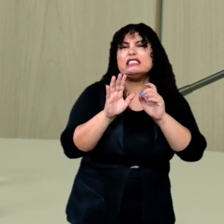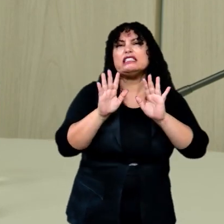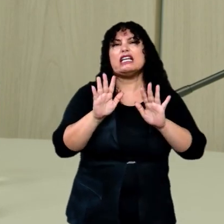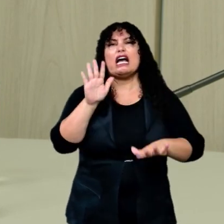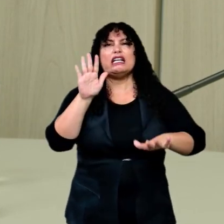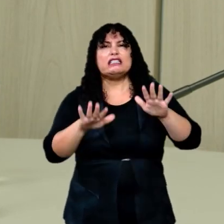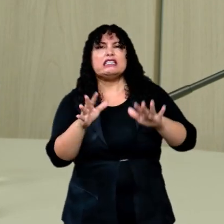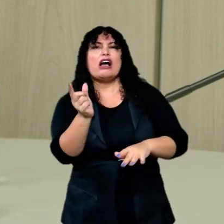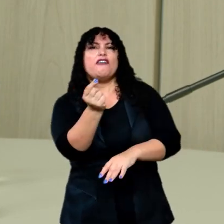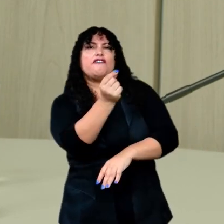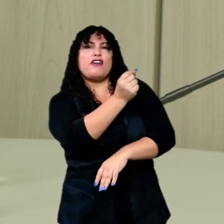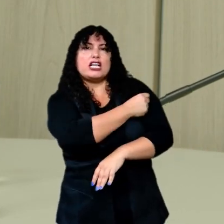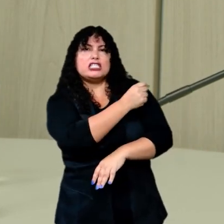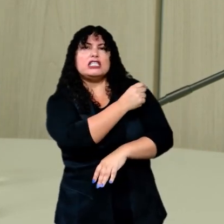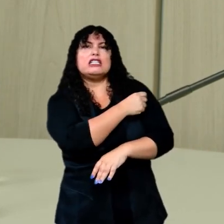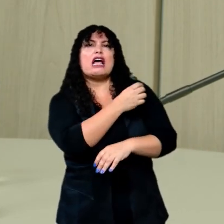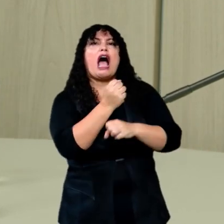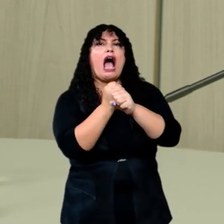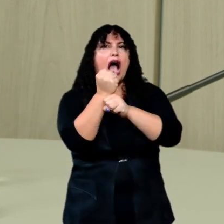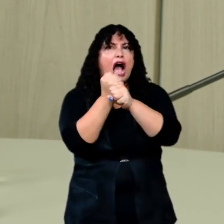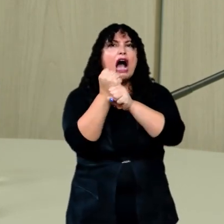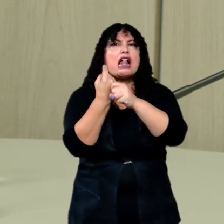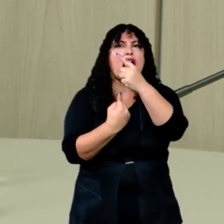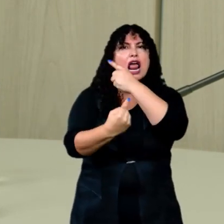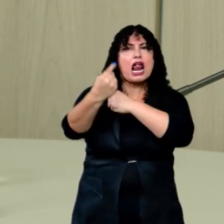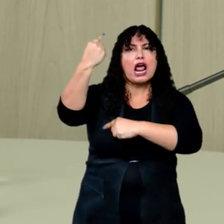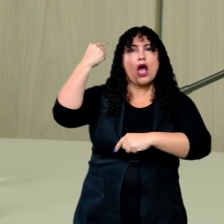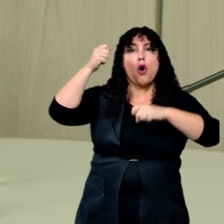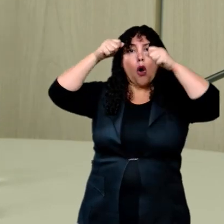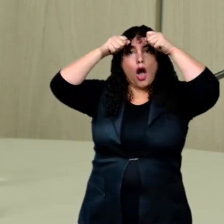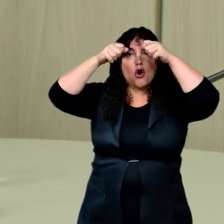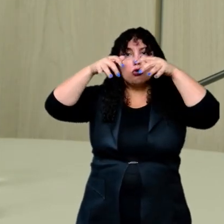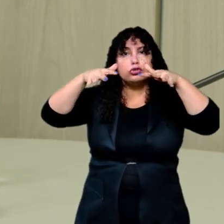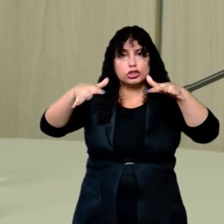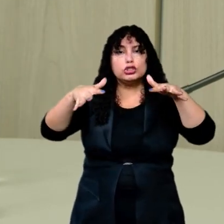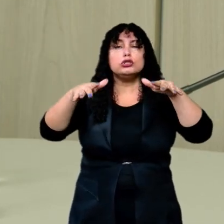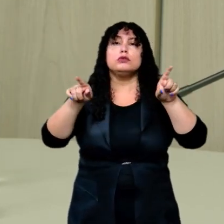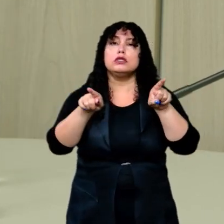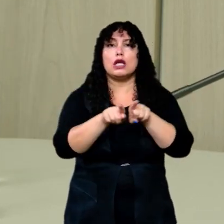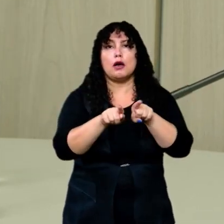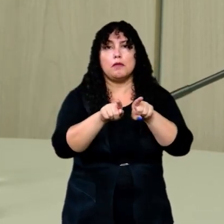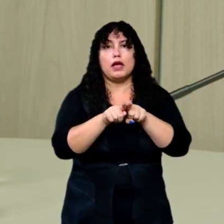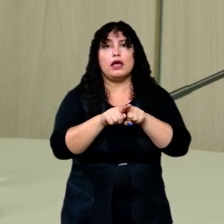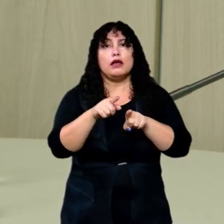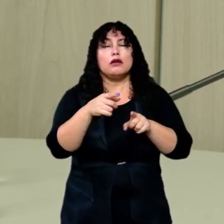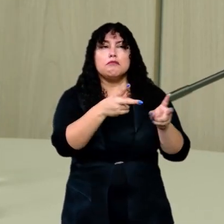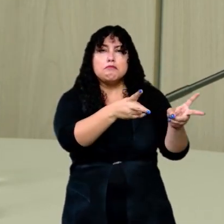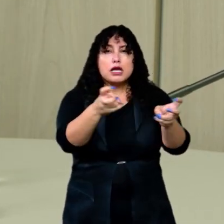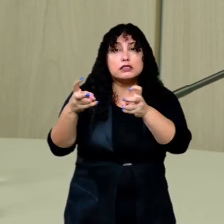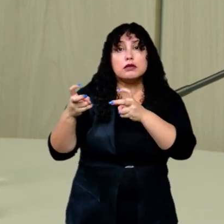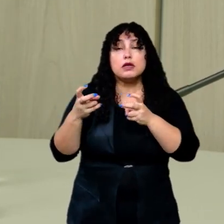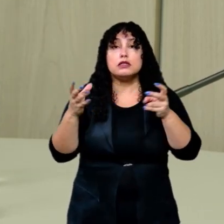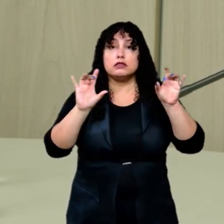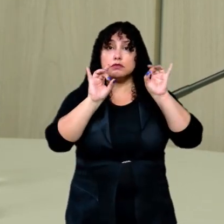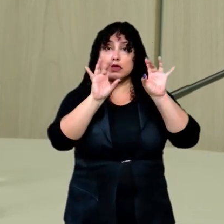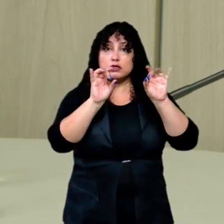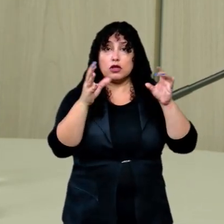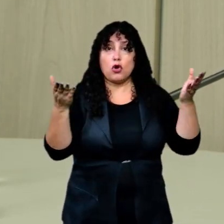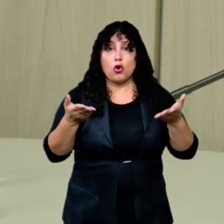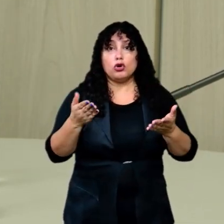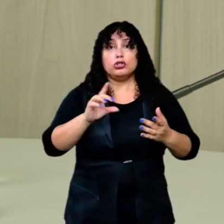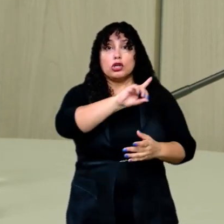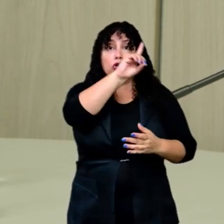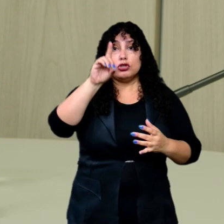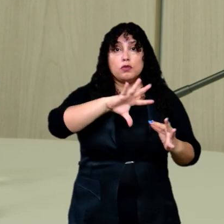as vacinas elas já estão aí há muito tempo. O autismo, como, né, a gente percebe, especialmente hoje, né, que é o Dia